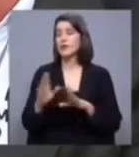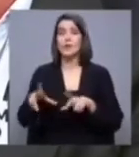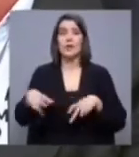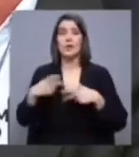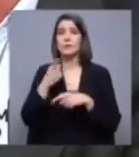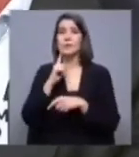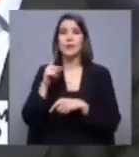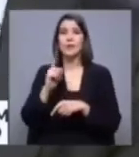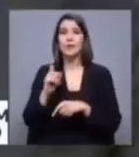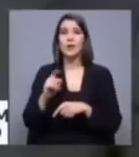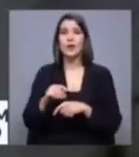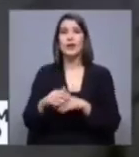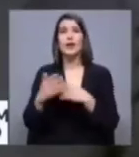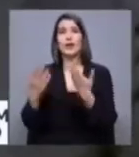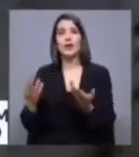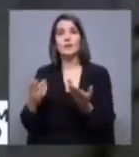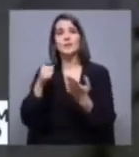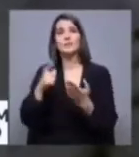como sabes.